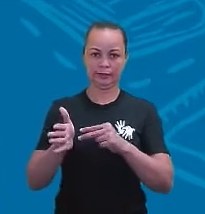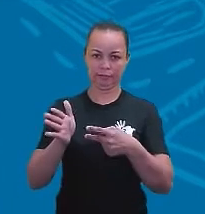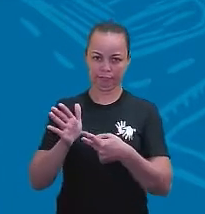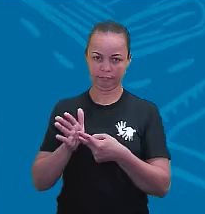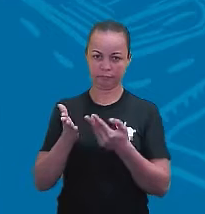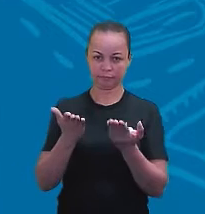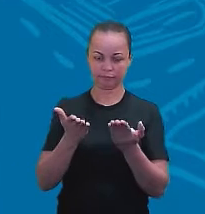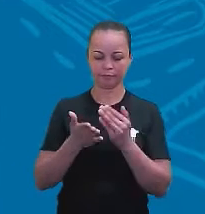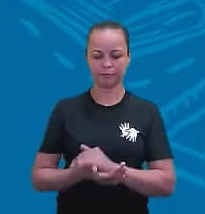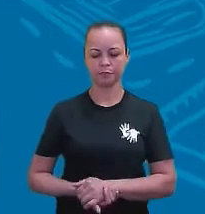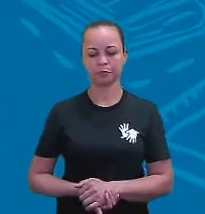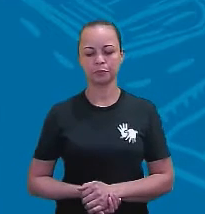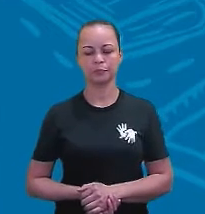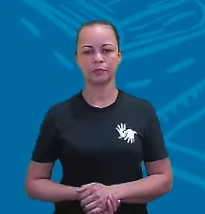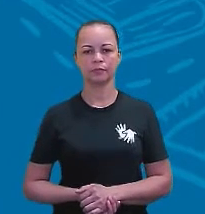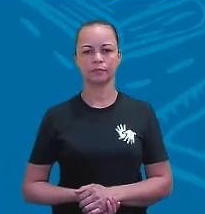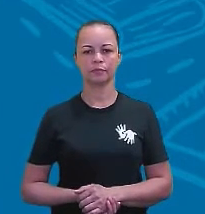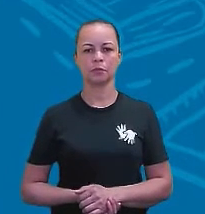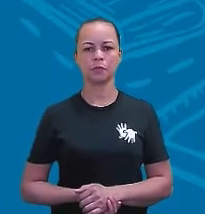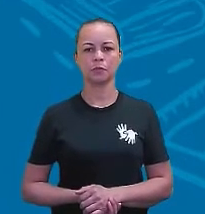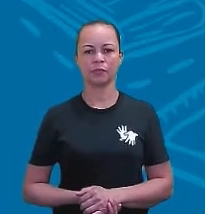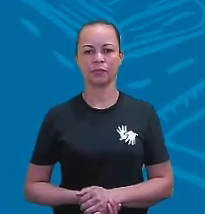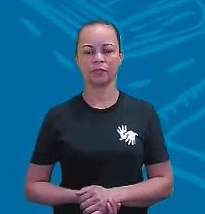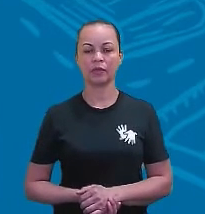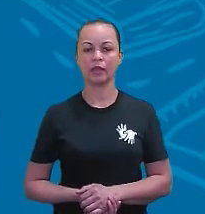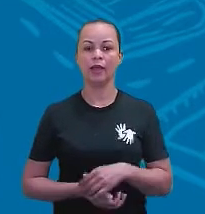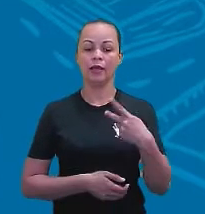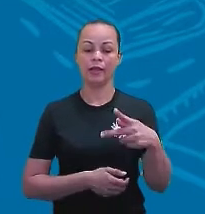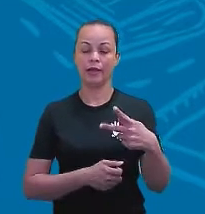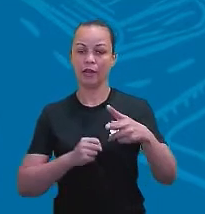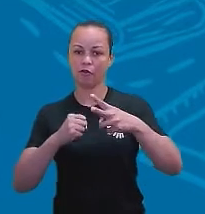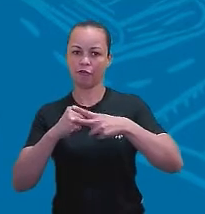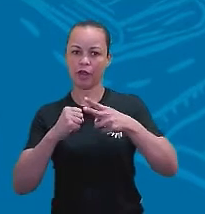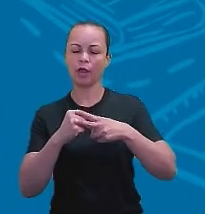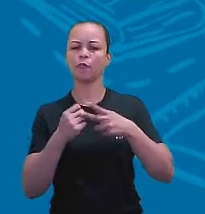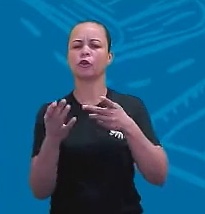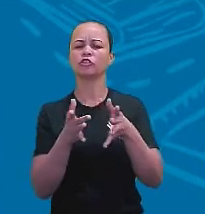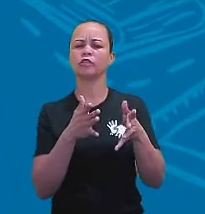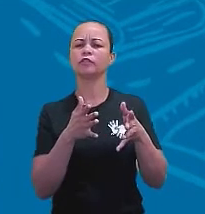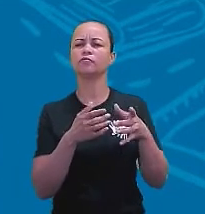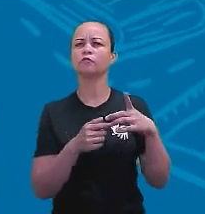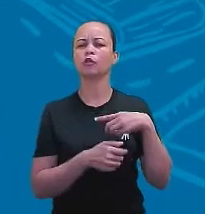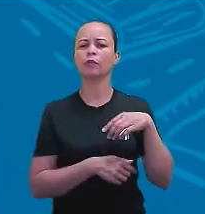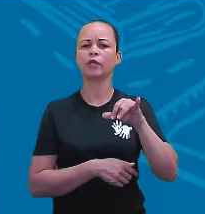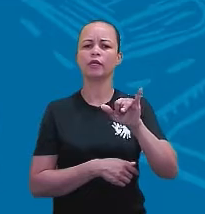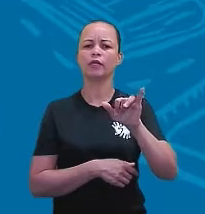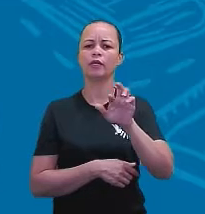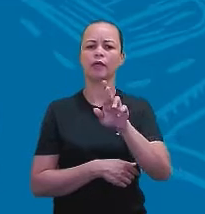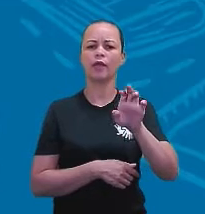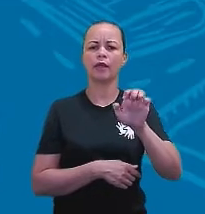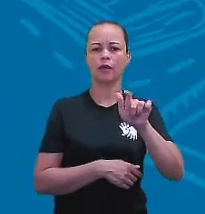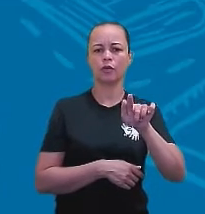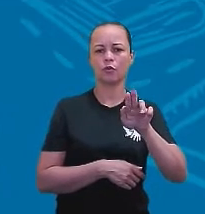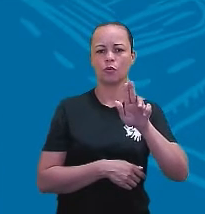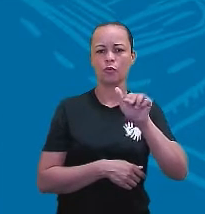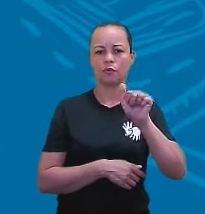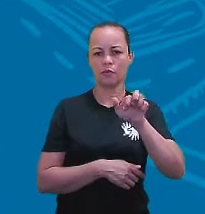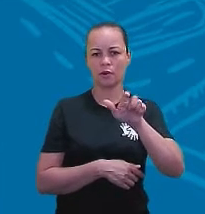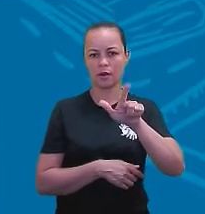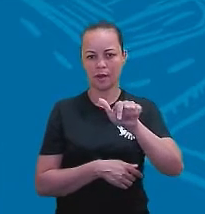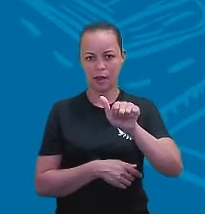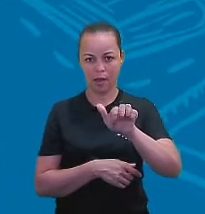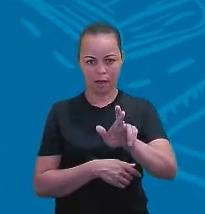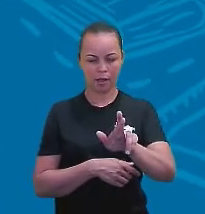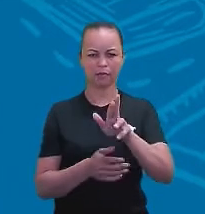significados. Bom, ele é um verbo que a gente chama de irregular. E aí você diz, por que irregular? Gente,